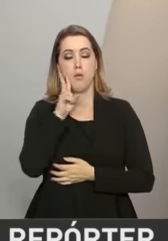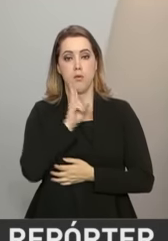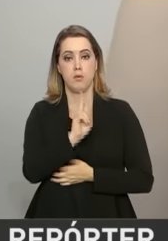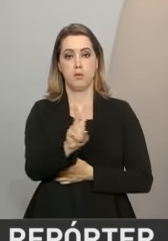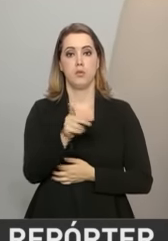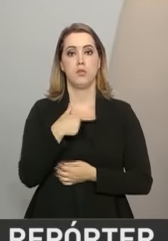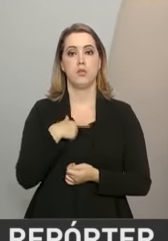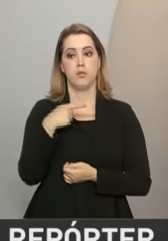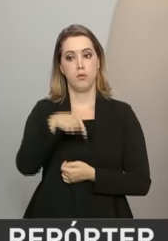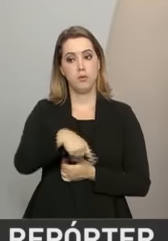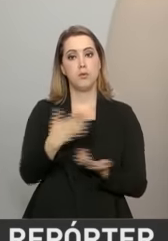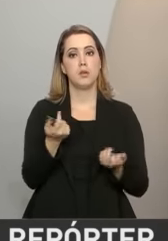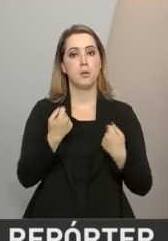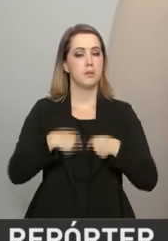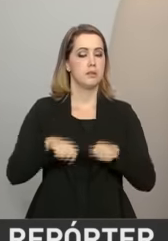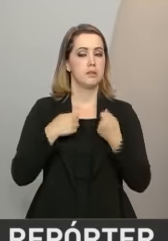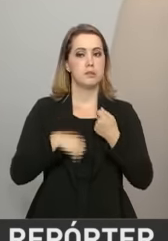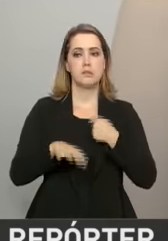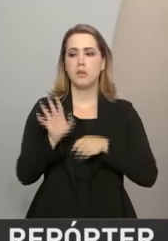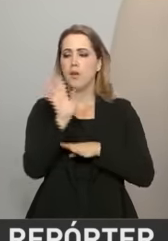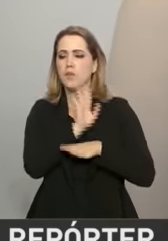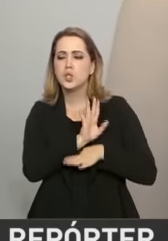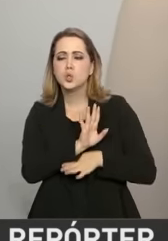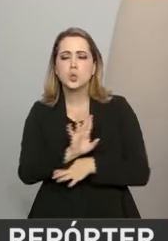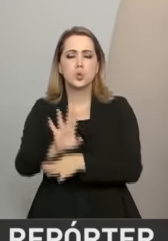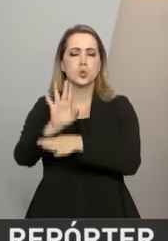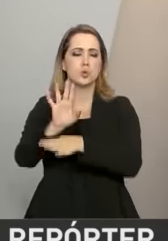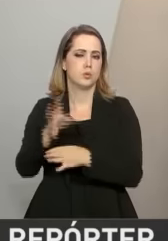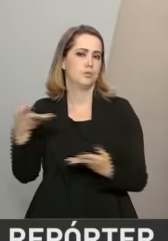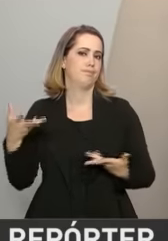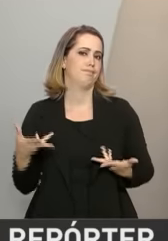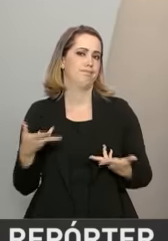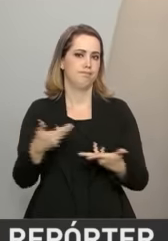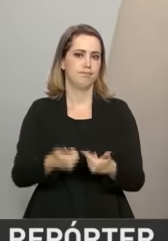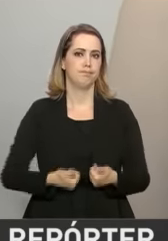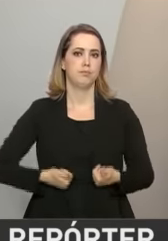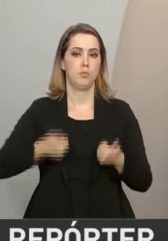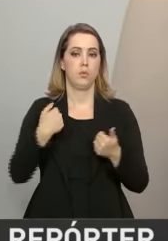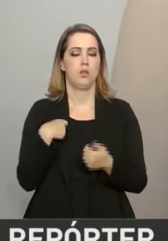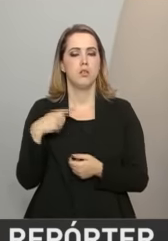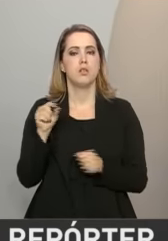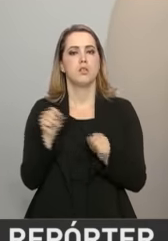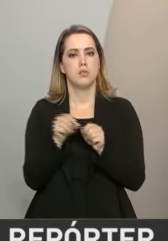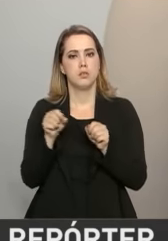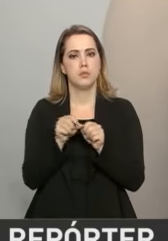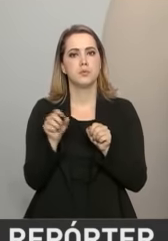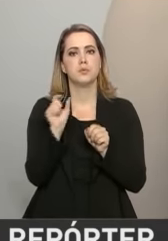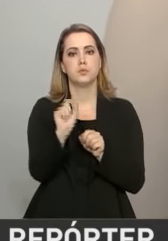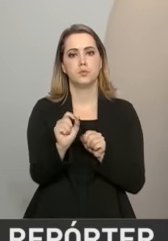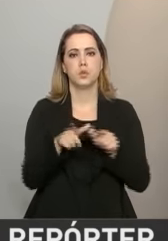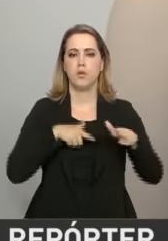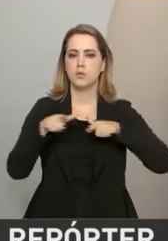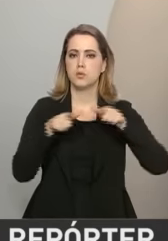as noivas precisavam de muito mais ajuda do que o que se pensa, e eu resolvi fazer um serviço